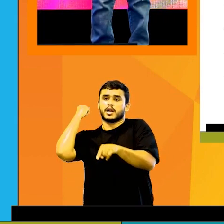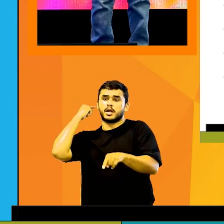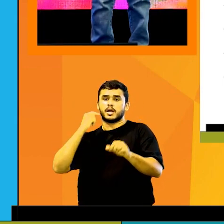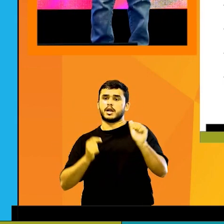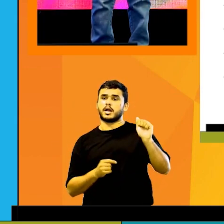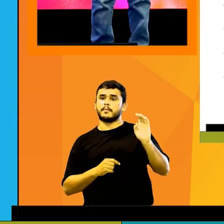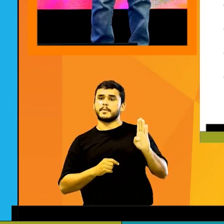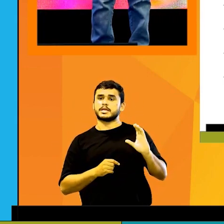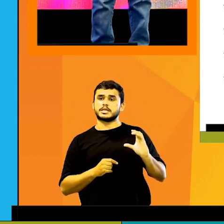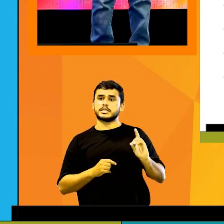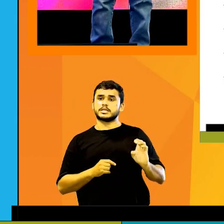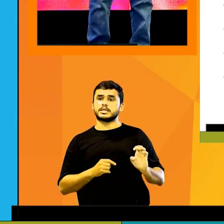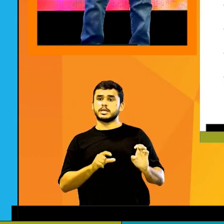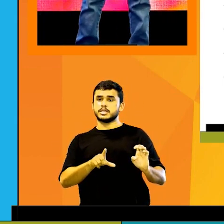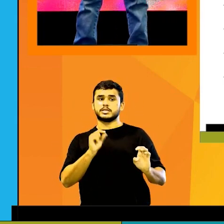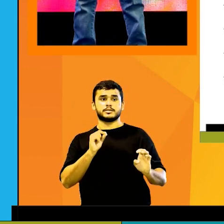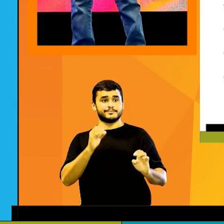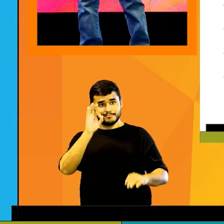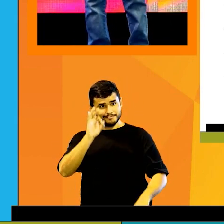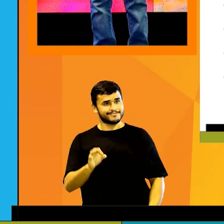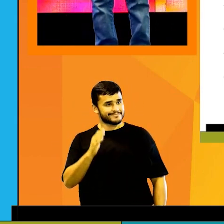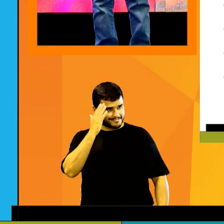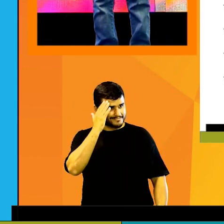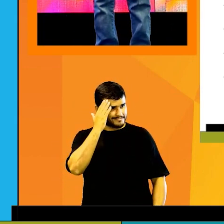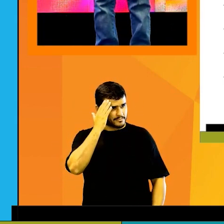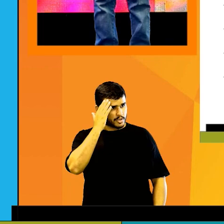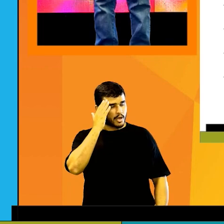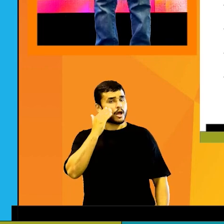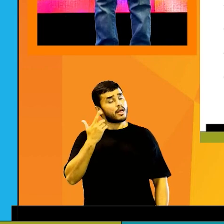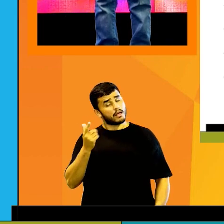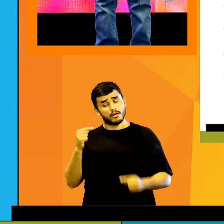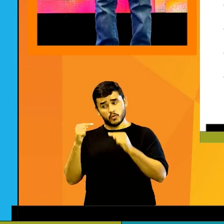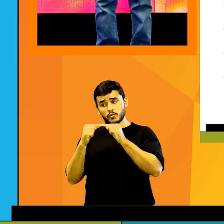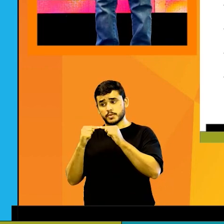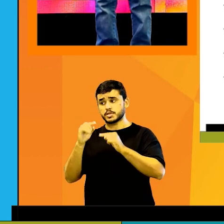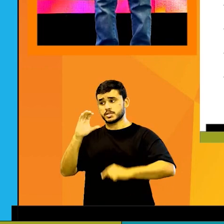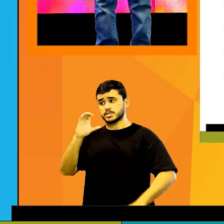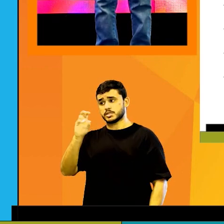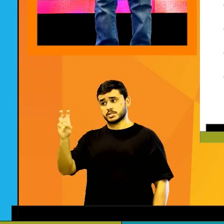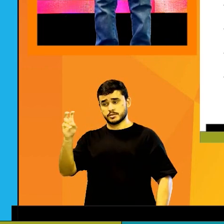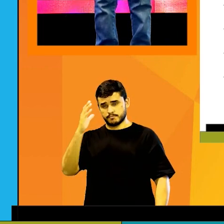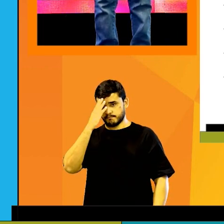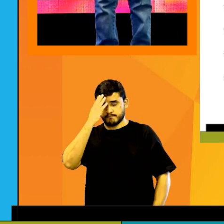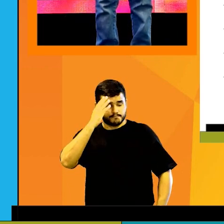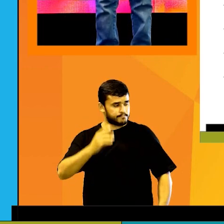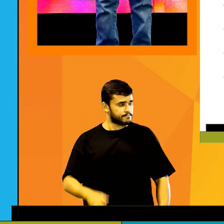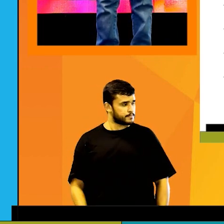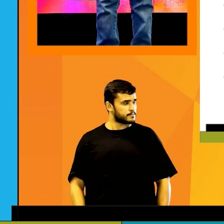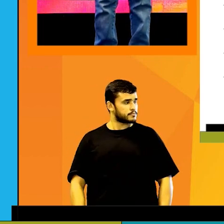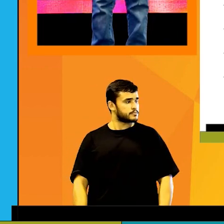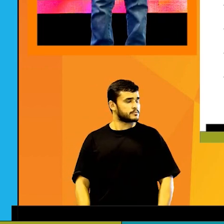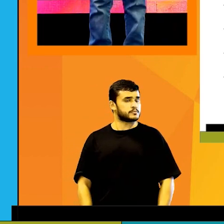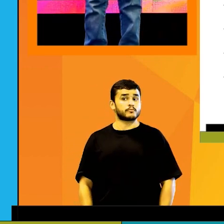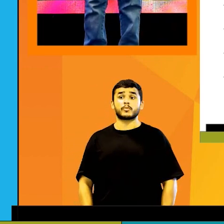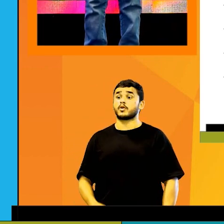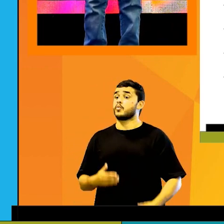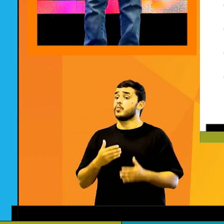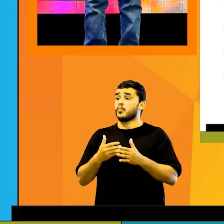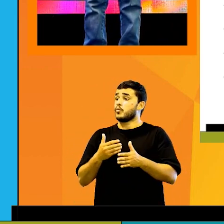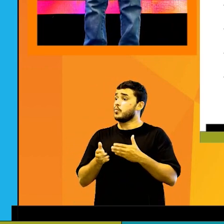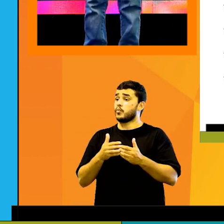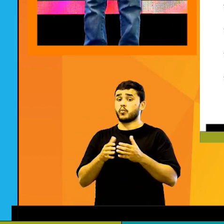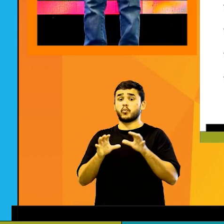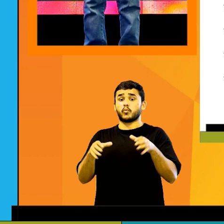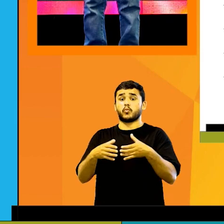sociedade brasileira. Então a habilidade 15 vai cobrar de vocês contexto histórico. Qualquer que seja a escola literária, que